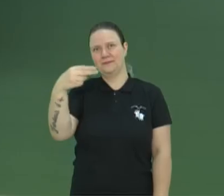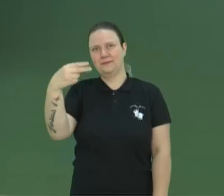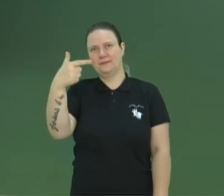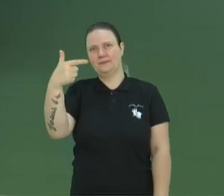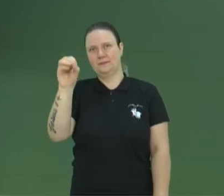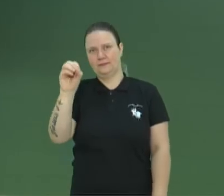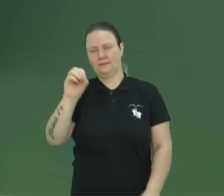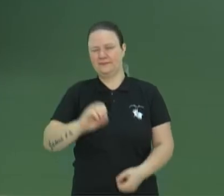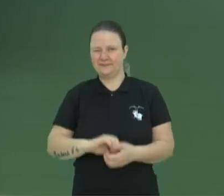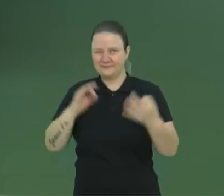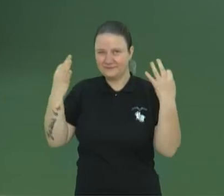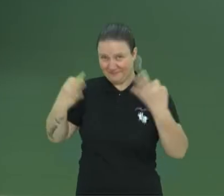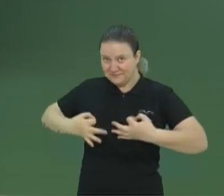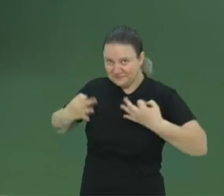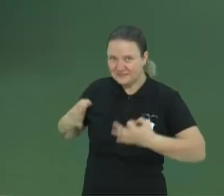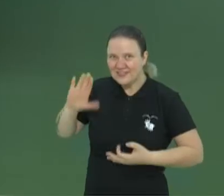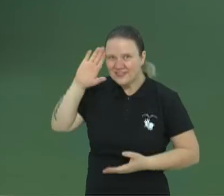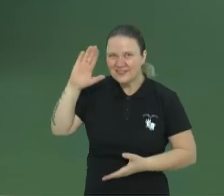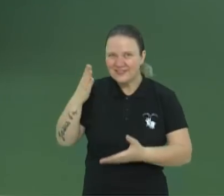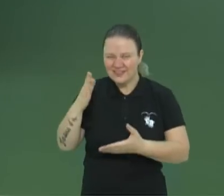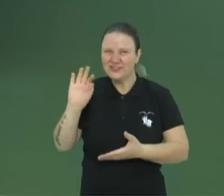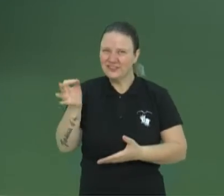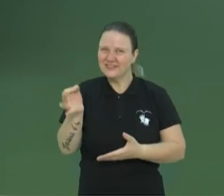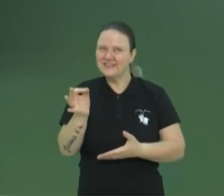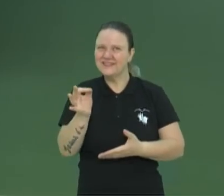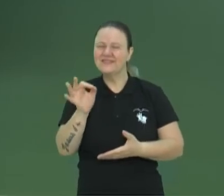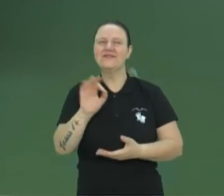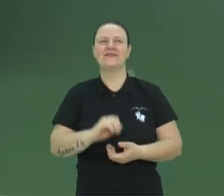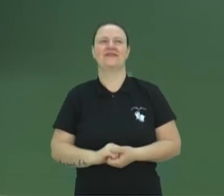20. Perfeito? Acertaram, né? Muito bem.